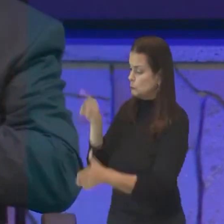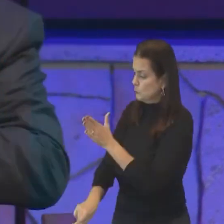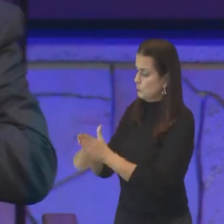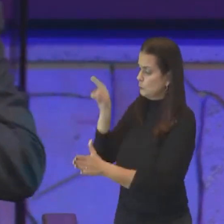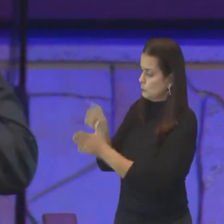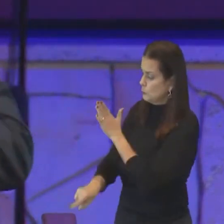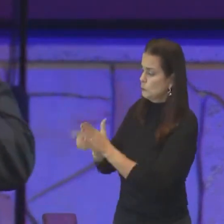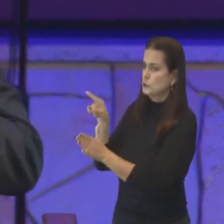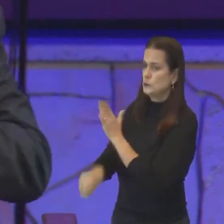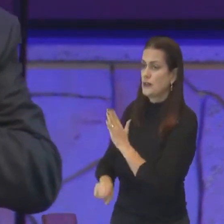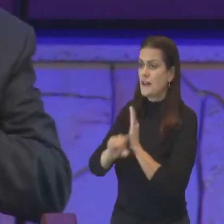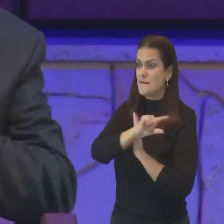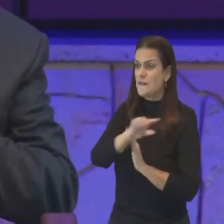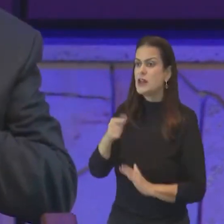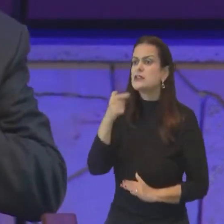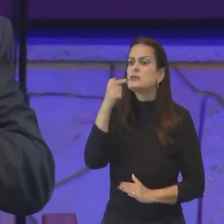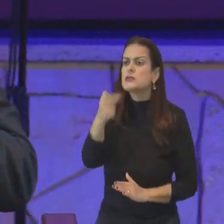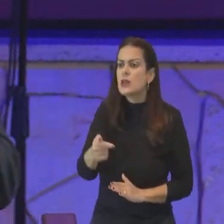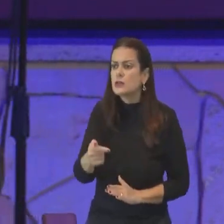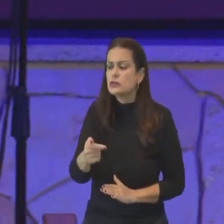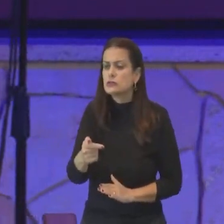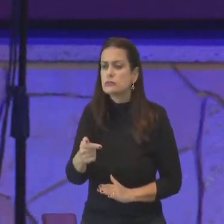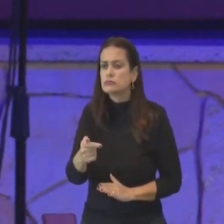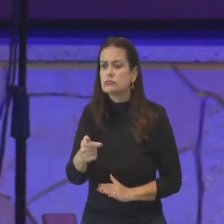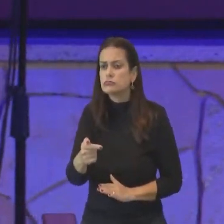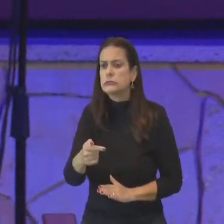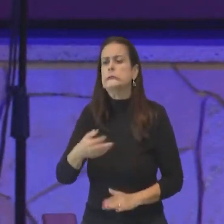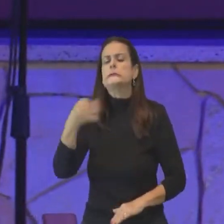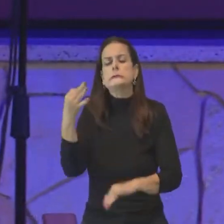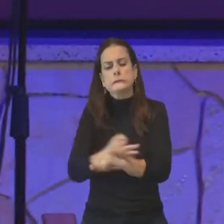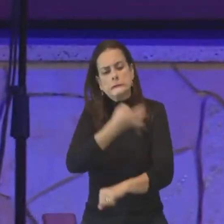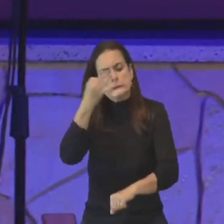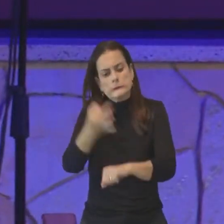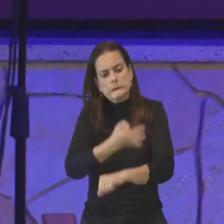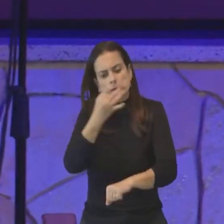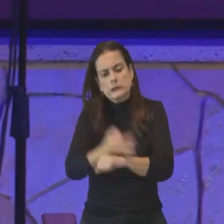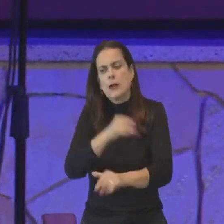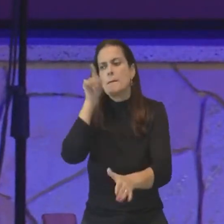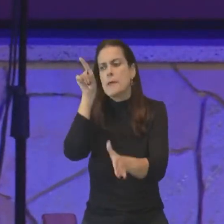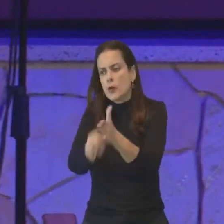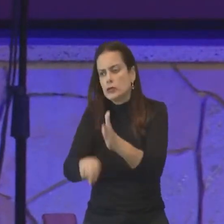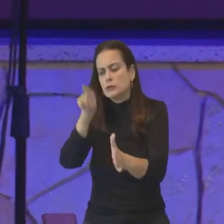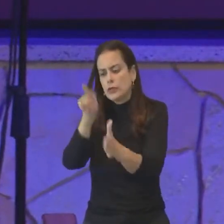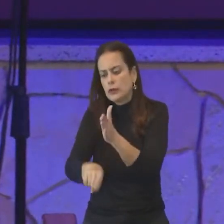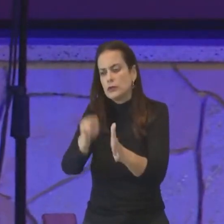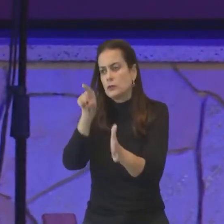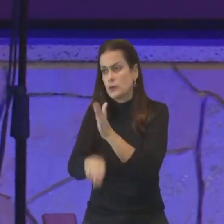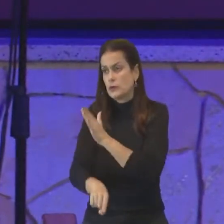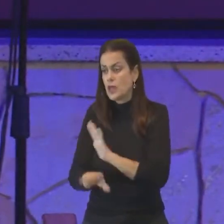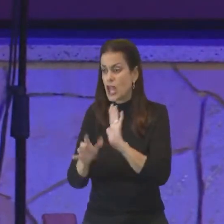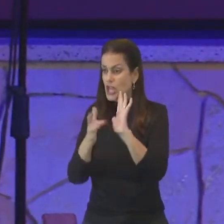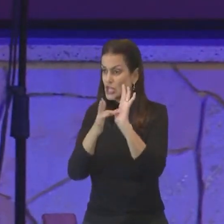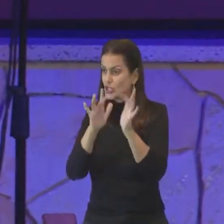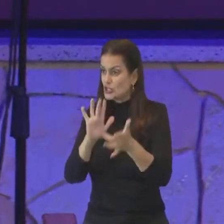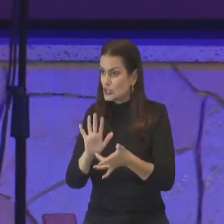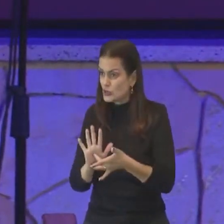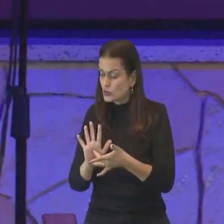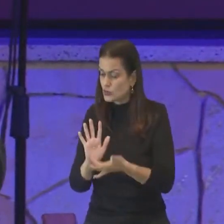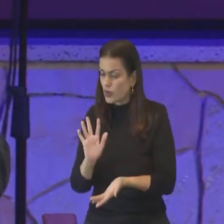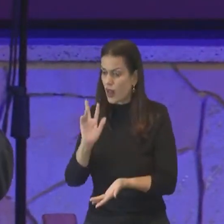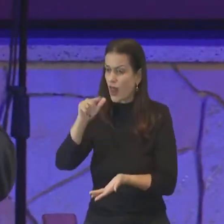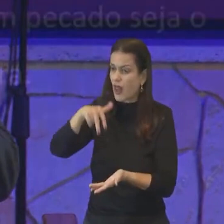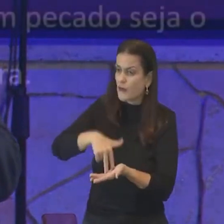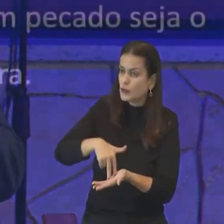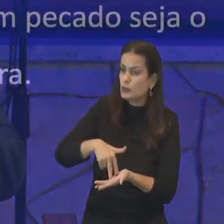verso 7, como insistissem na pergunta, insistiram muito, Jesus então se